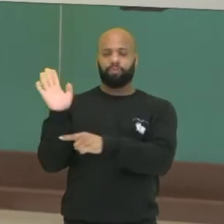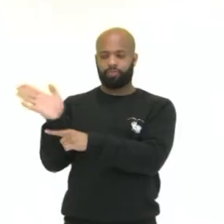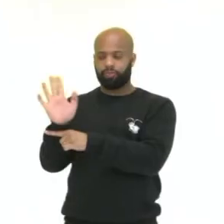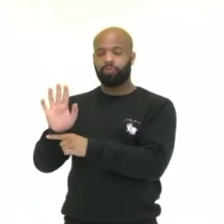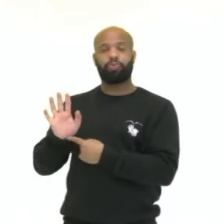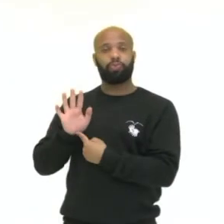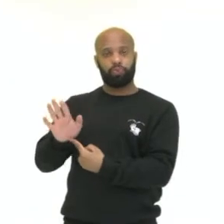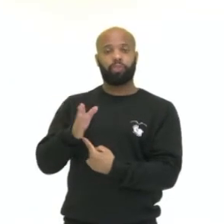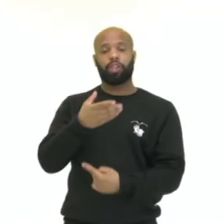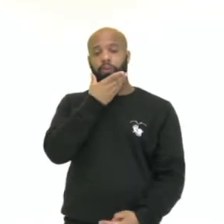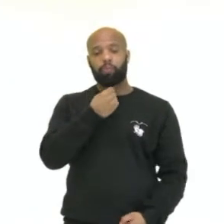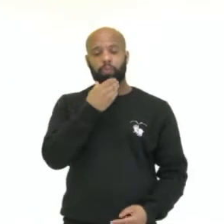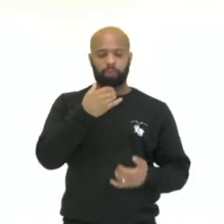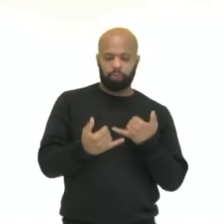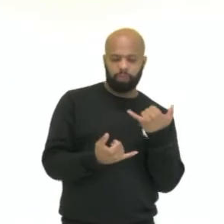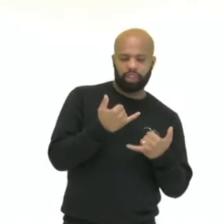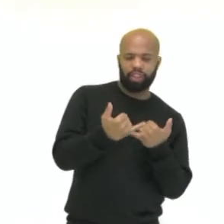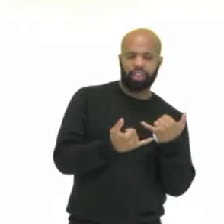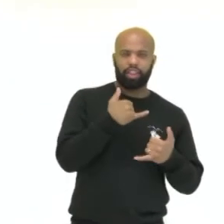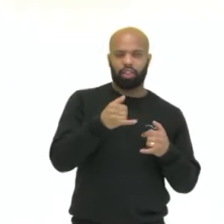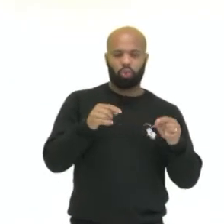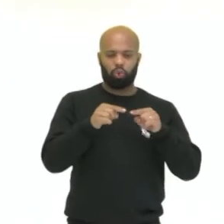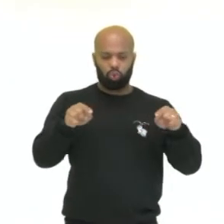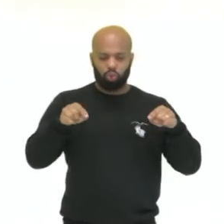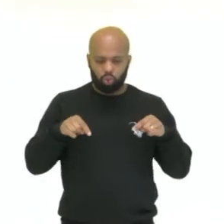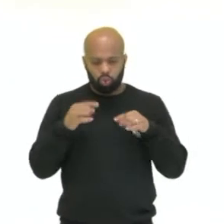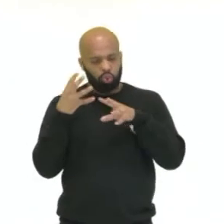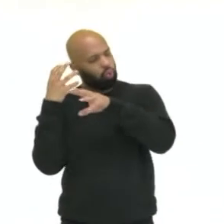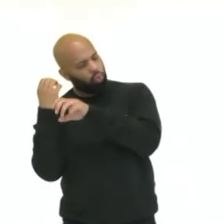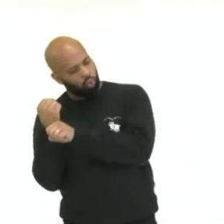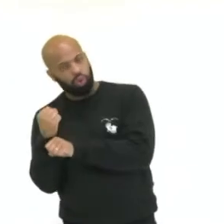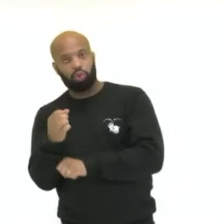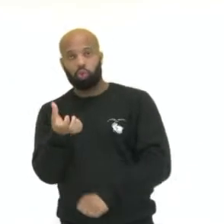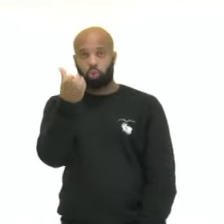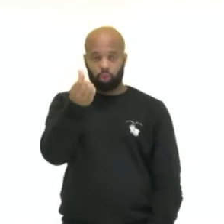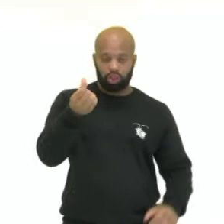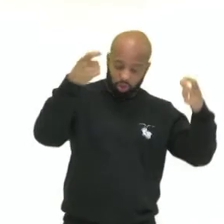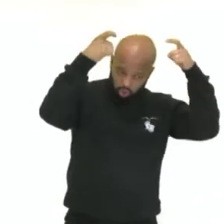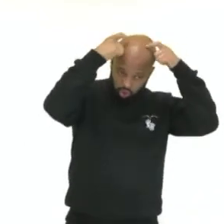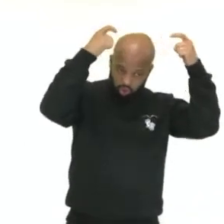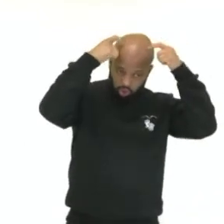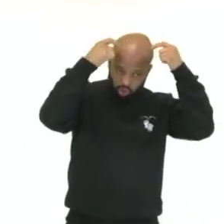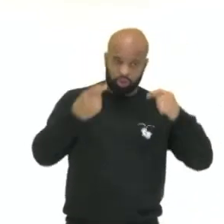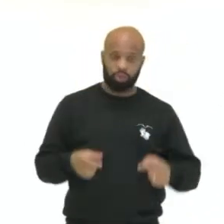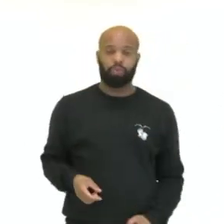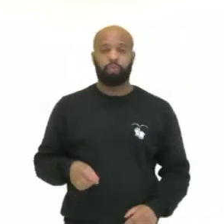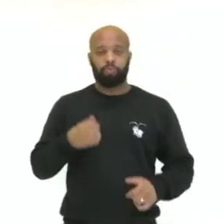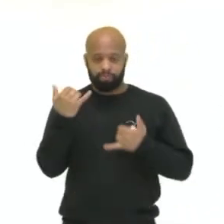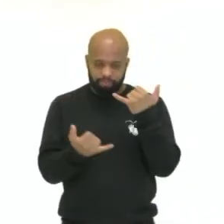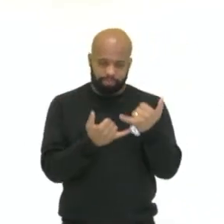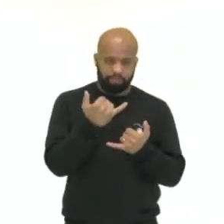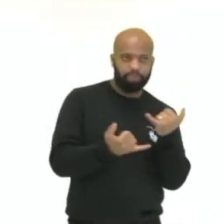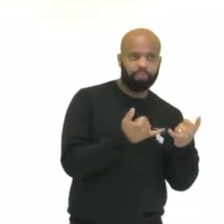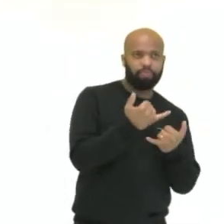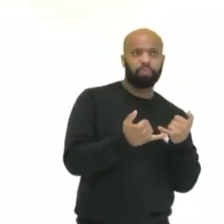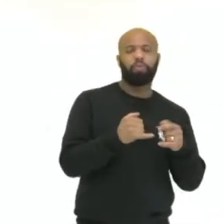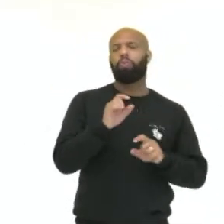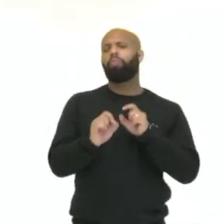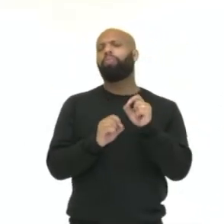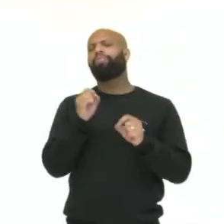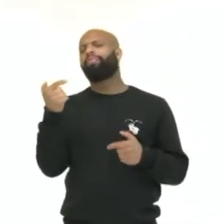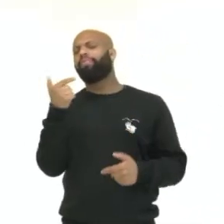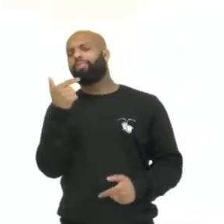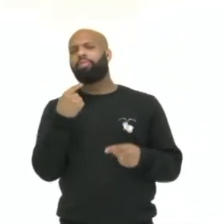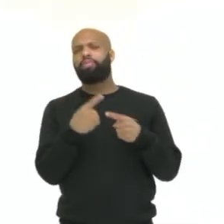brincando em seu quarto com os 6 ursinhos que jogam vivo e morto ao comando do garoto. A graça da animação é que, ao invés